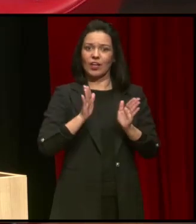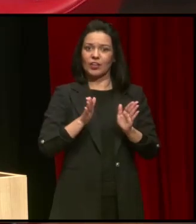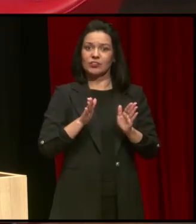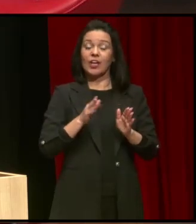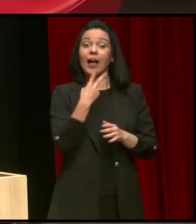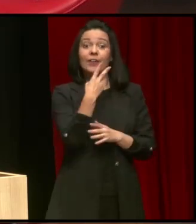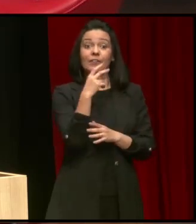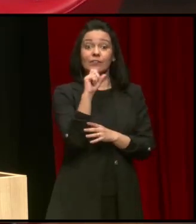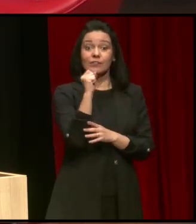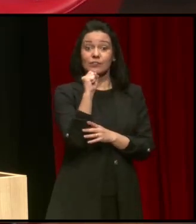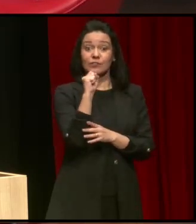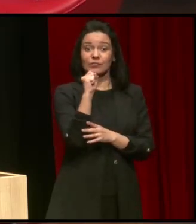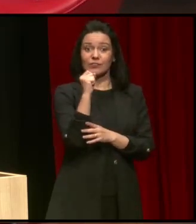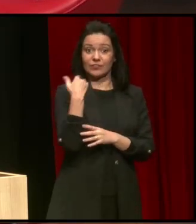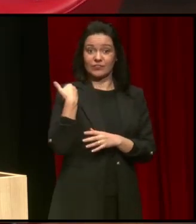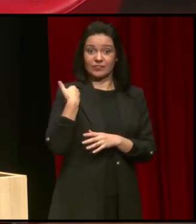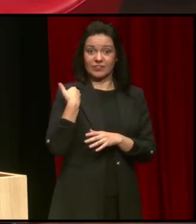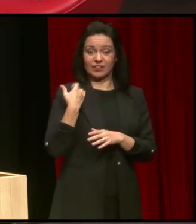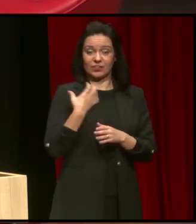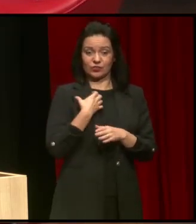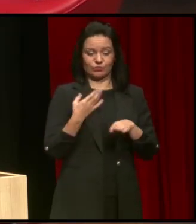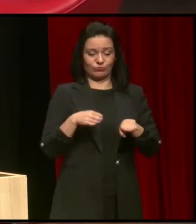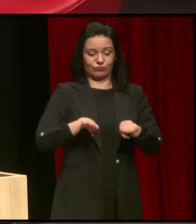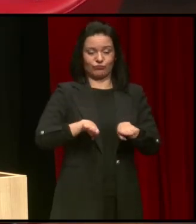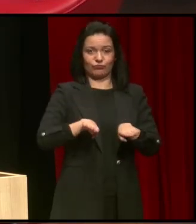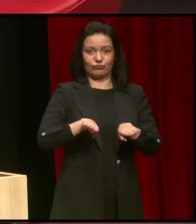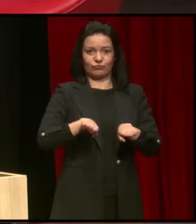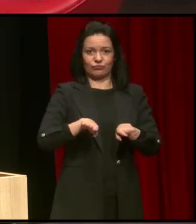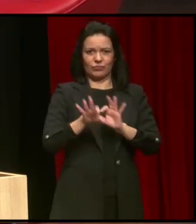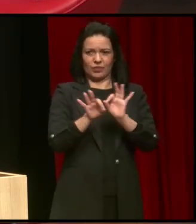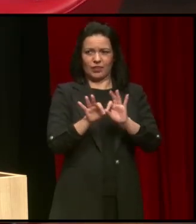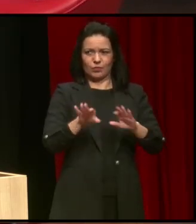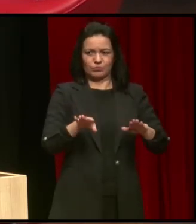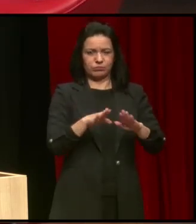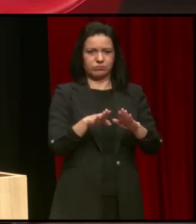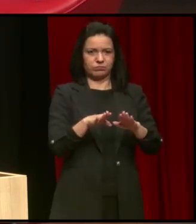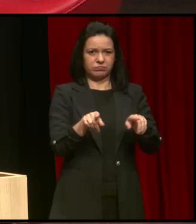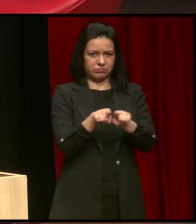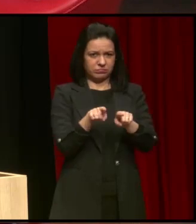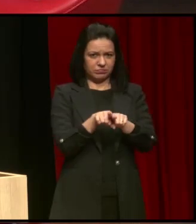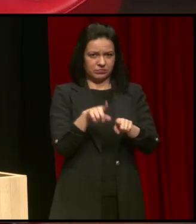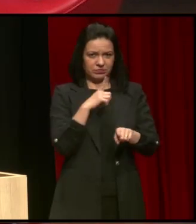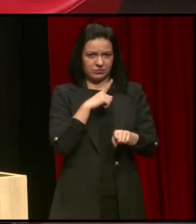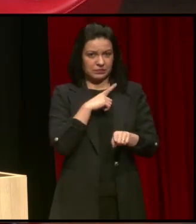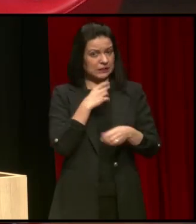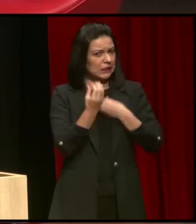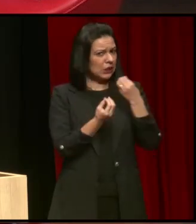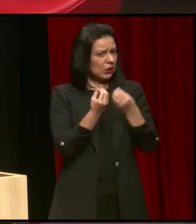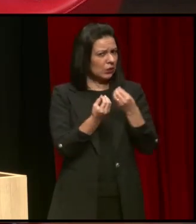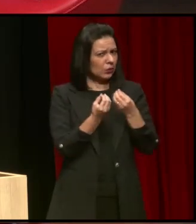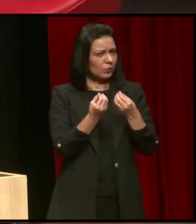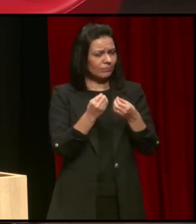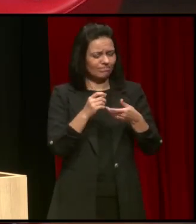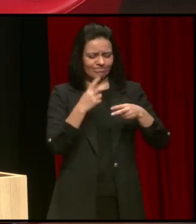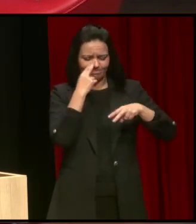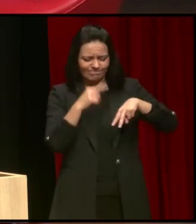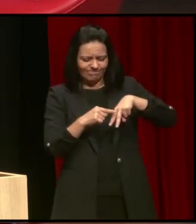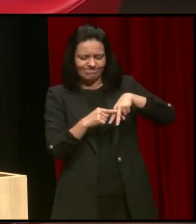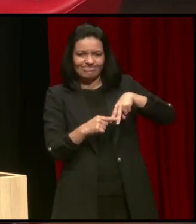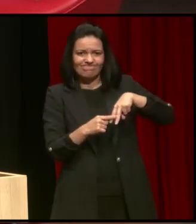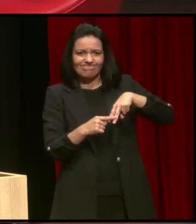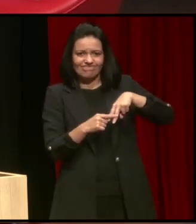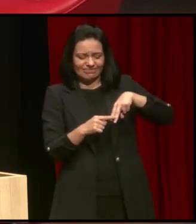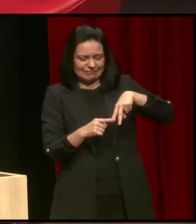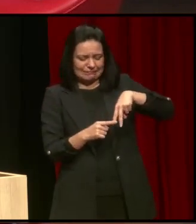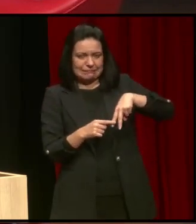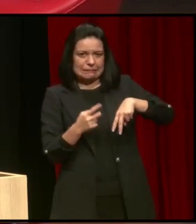com o pé torto, ele viraram o pé dele para fora. Ele ficou com uma perna um pouquinho mais curta. Aí ele tinha que usar um sapato um pouquinho, né,